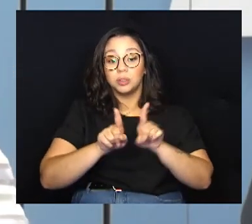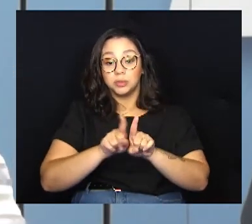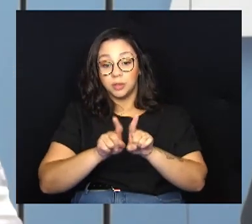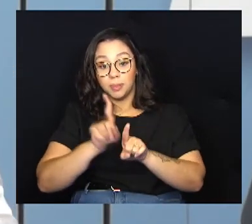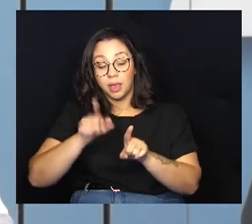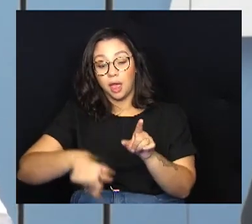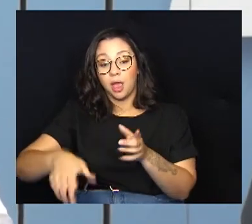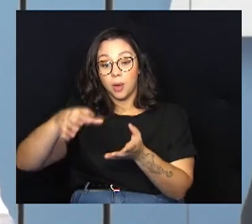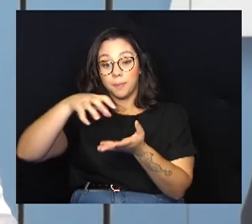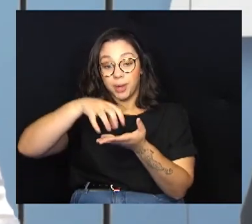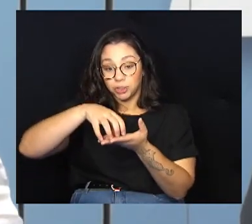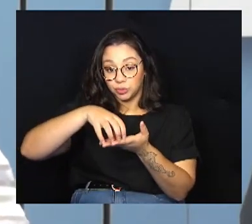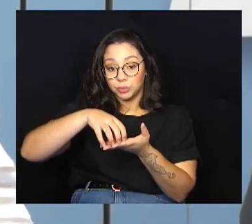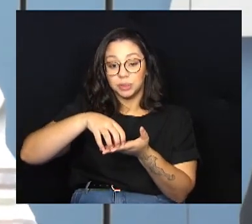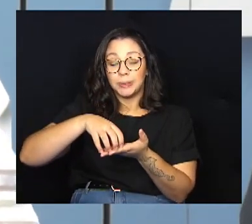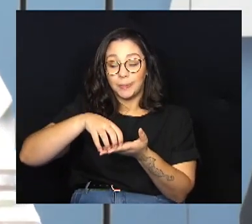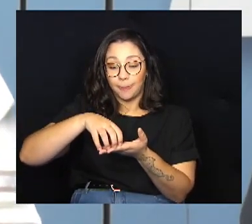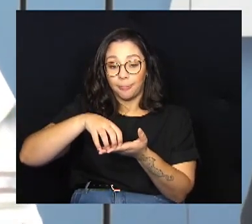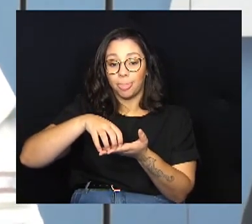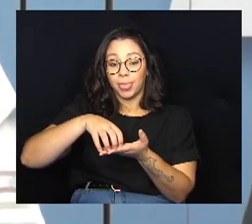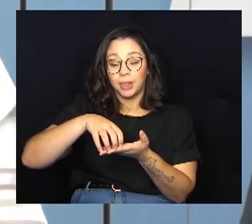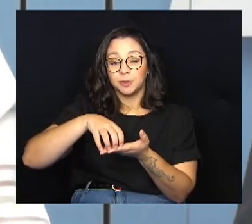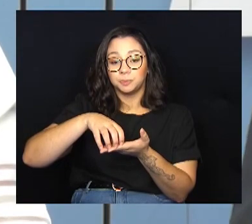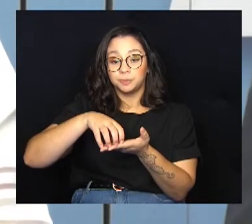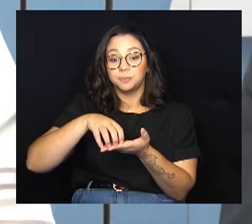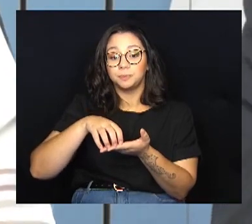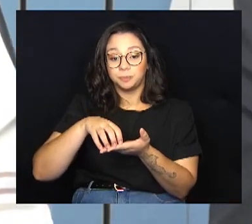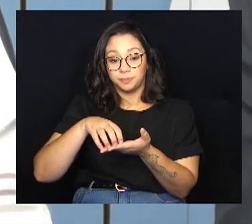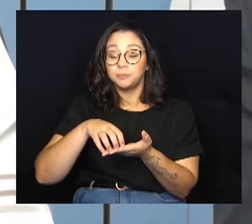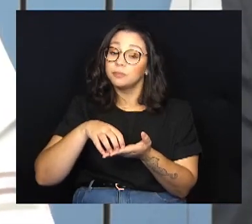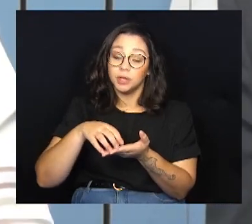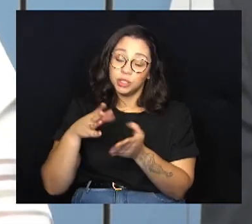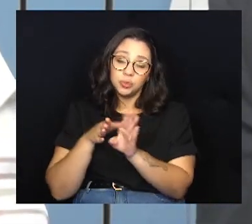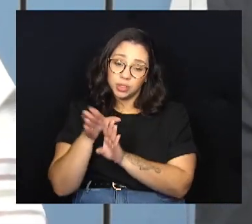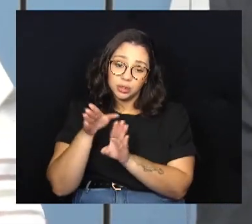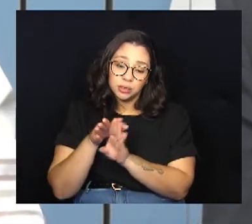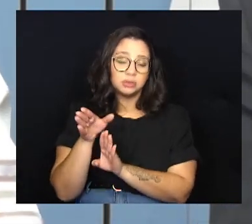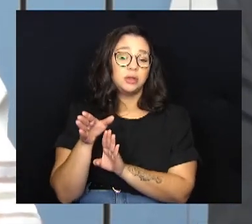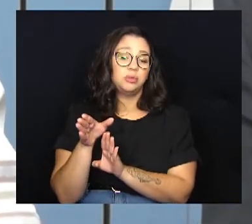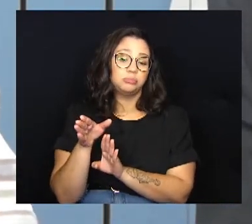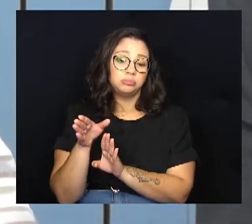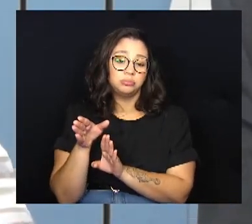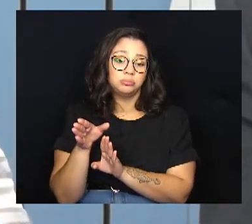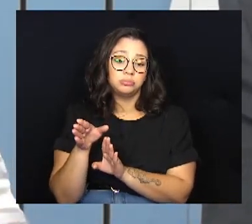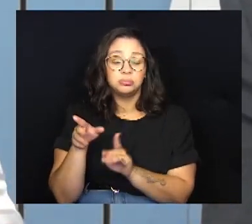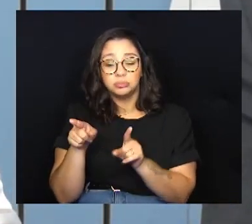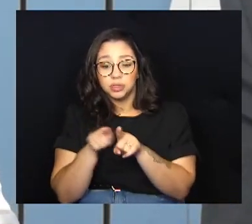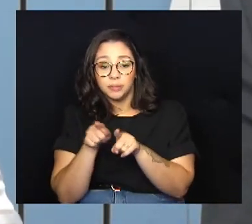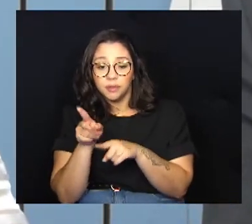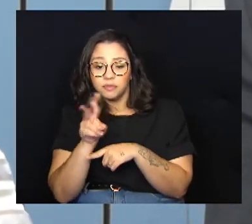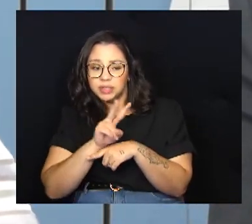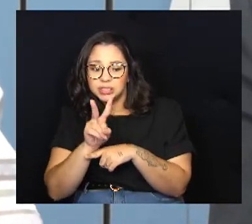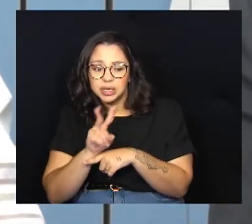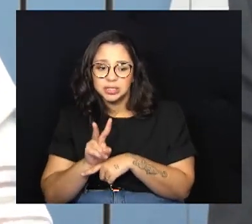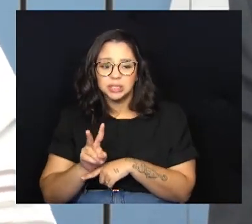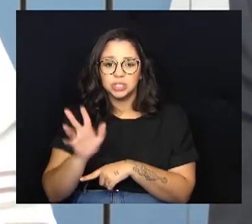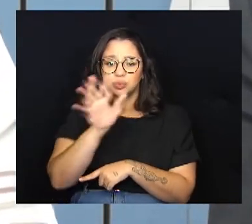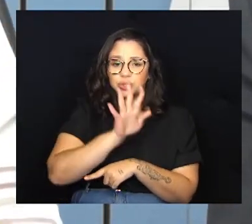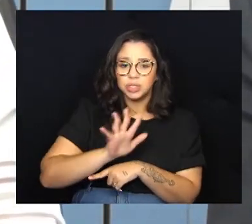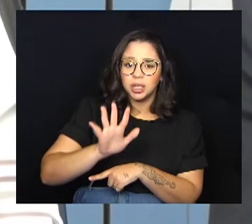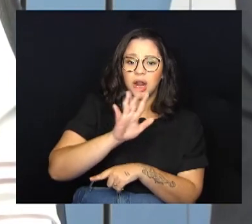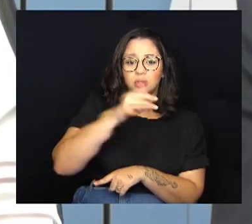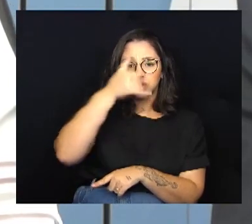família. Um lugar, a criança volta sempre para o mesmo lugar, não fica circulando na rua, que a gente chama de circularidade, não vai depois